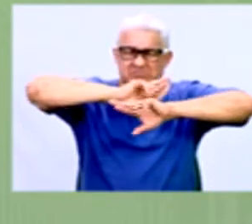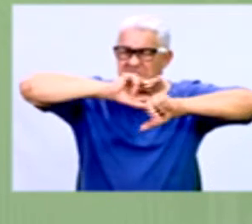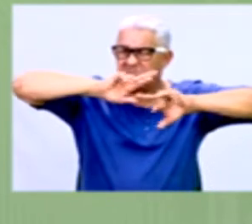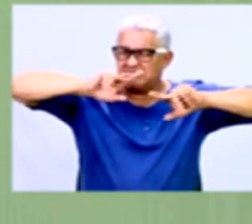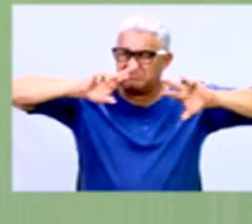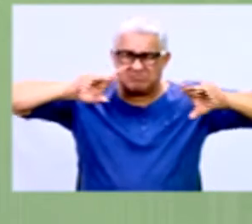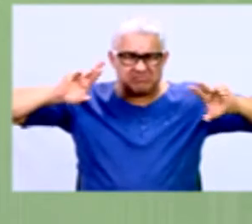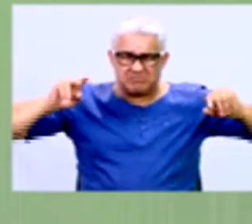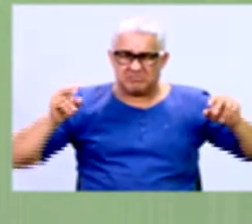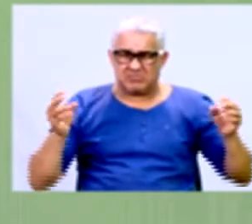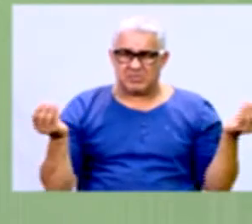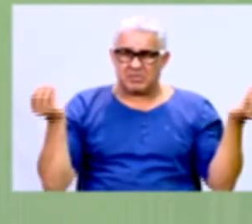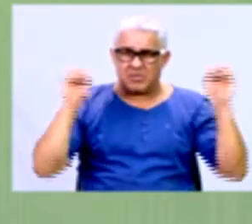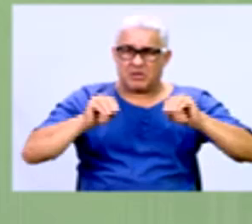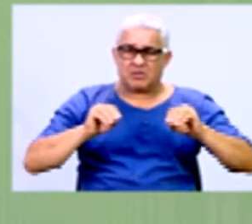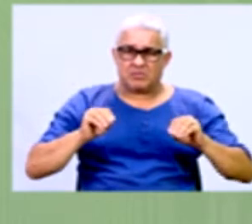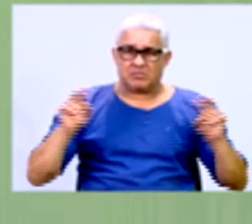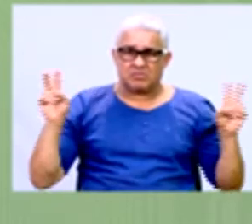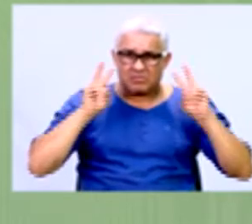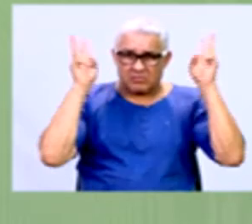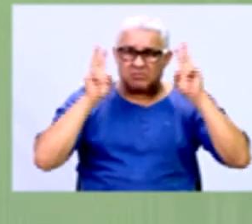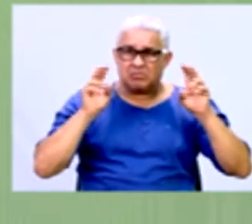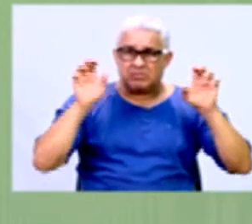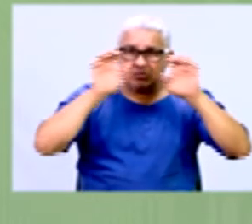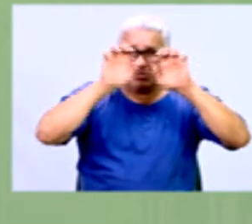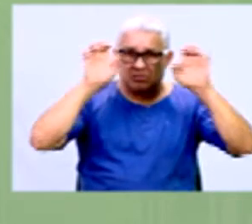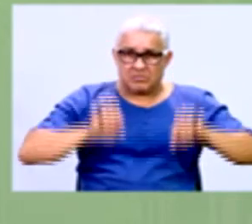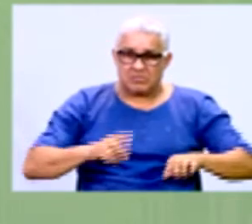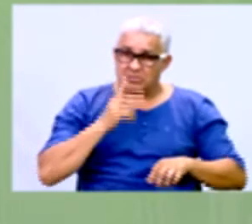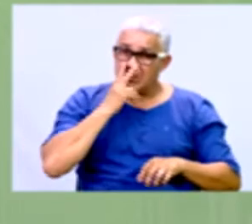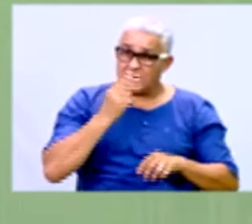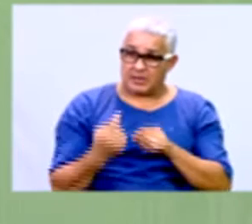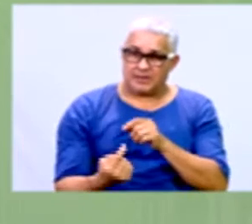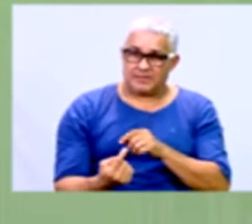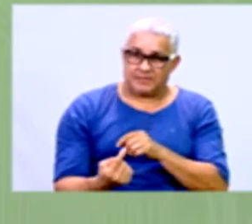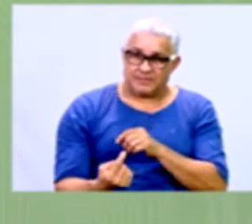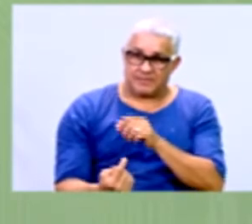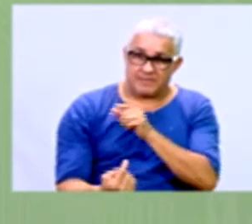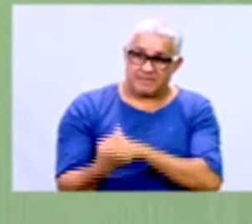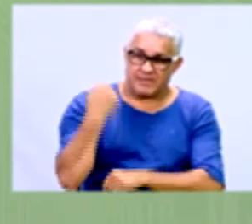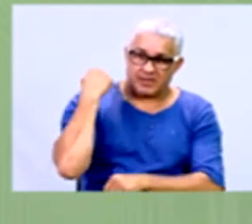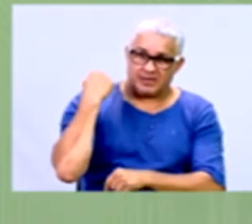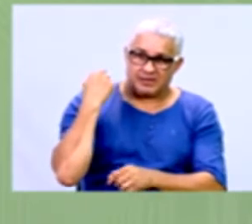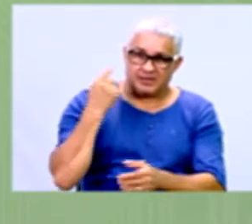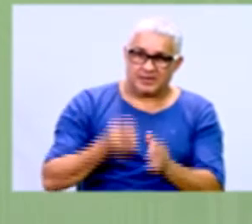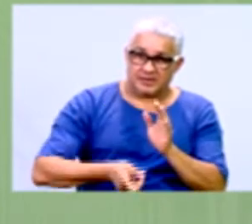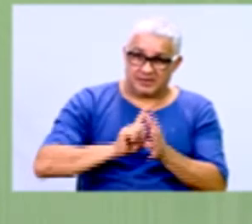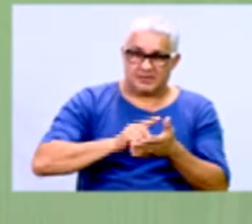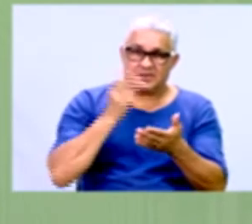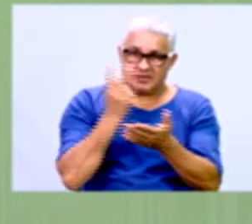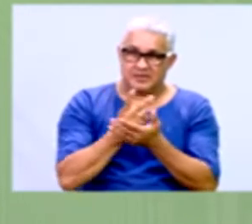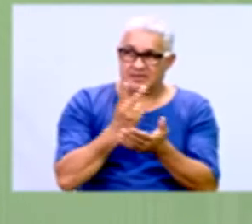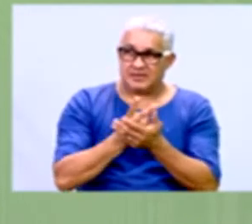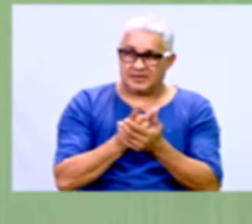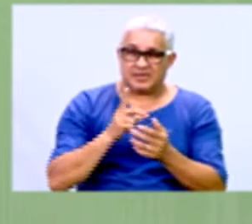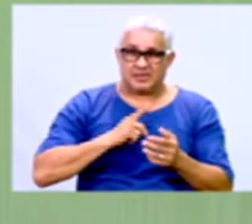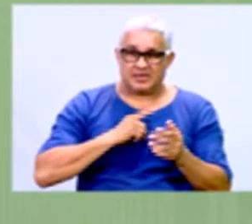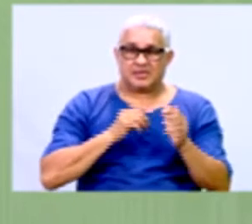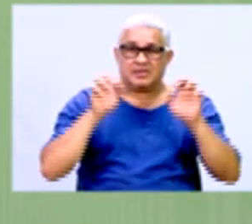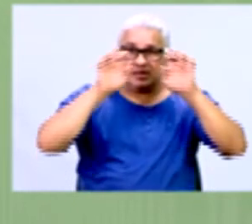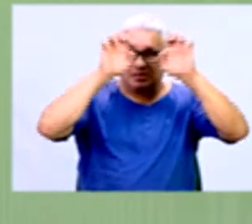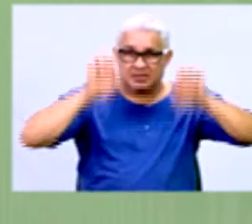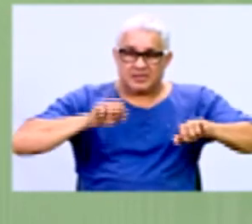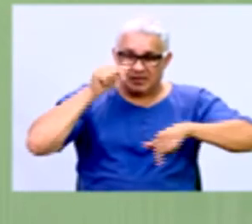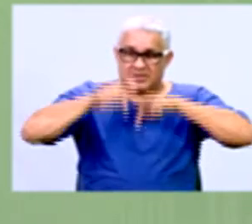JSON, né? Essa estrutura aqui, ela se parece com a anterior, certo? Então nós temos essas estruturas, né, para